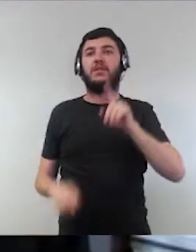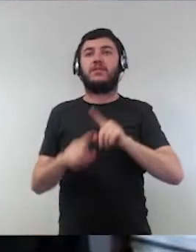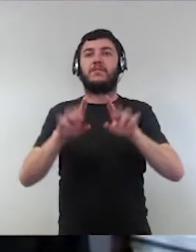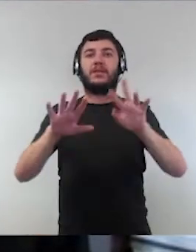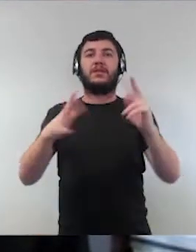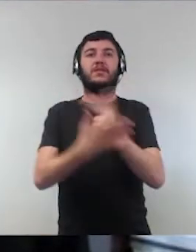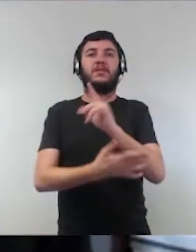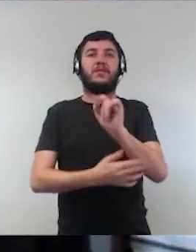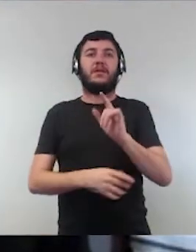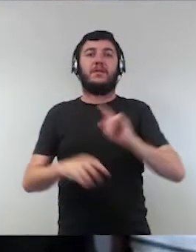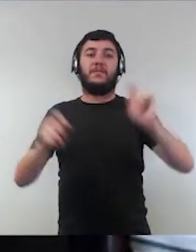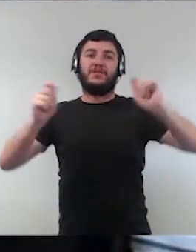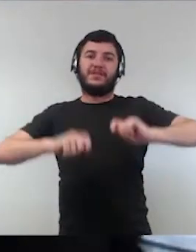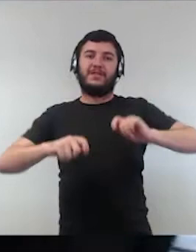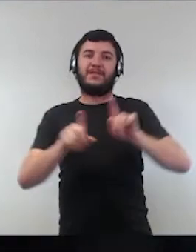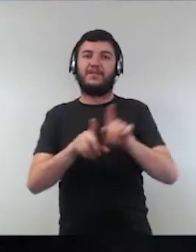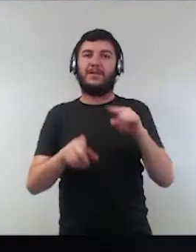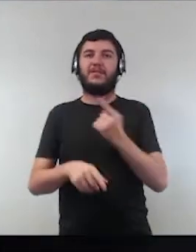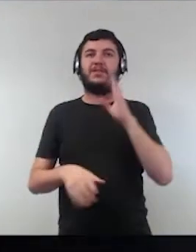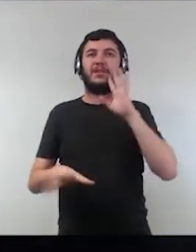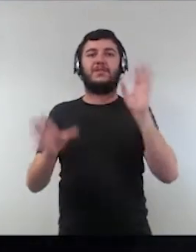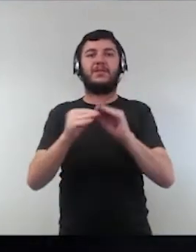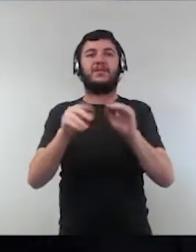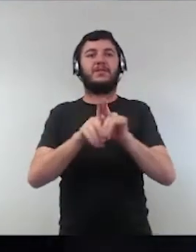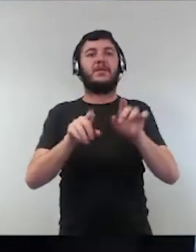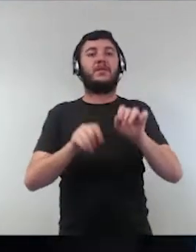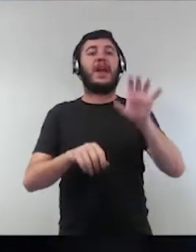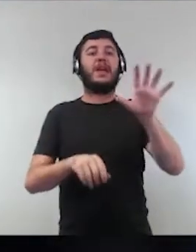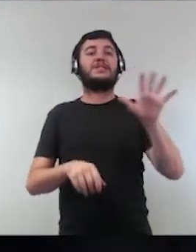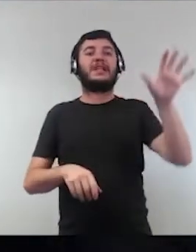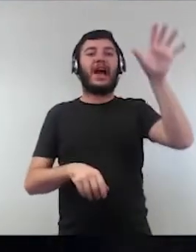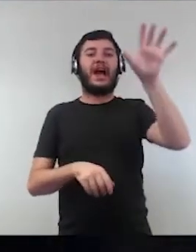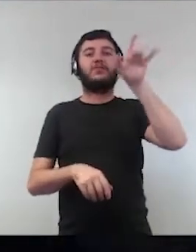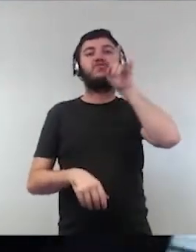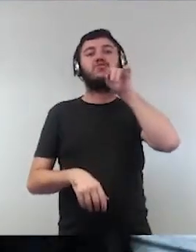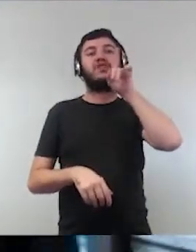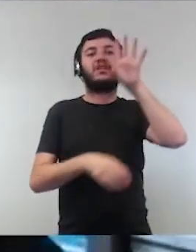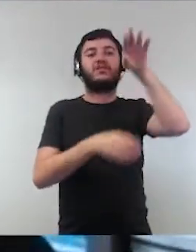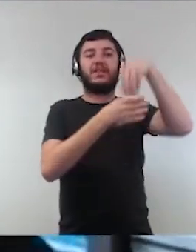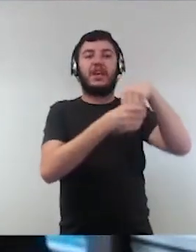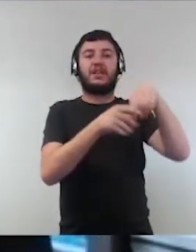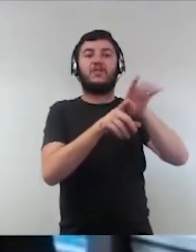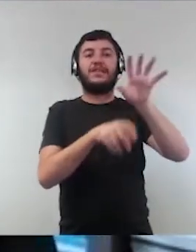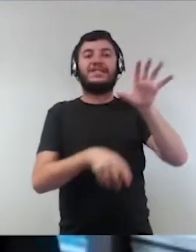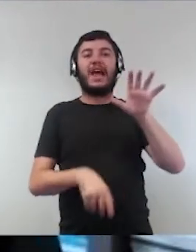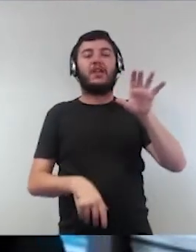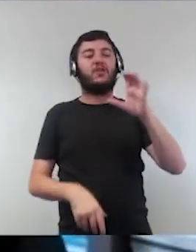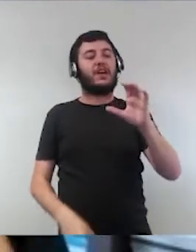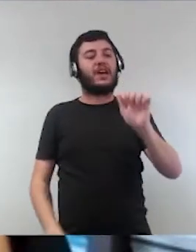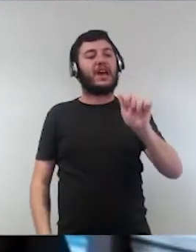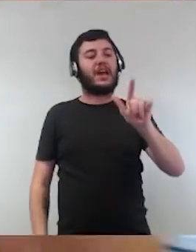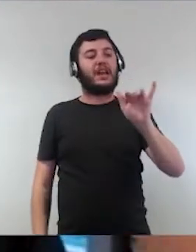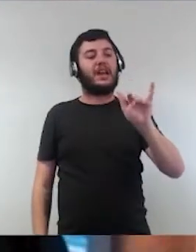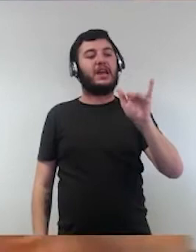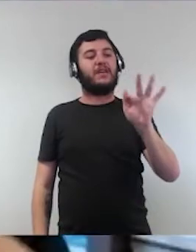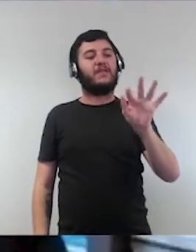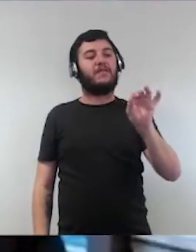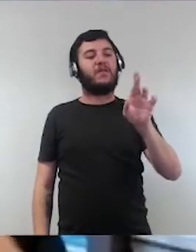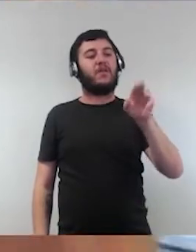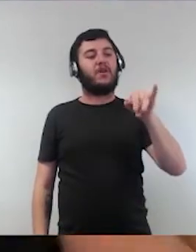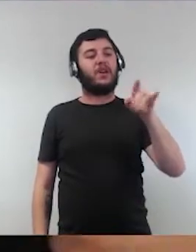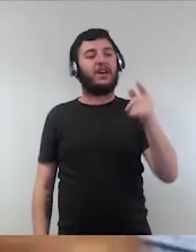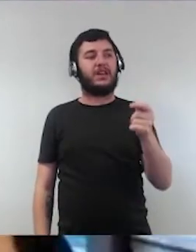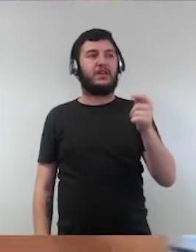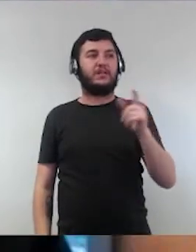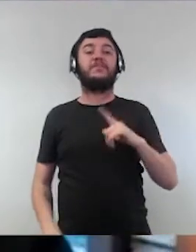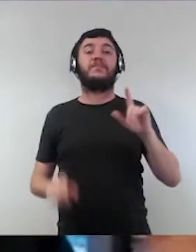que a Califórnia também tem uma lei de proteção de dados. É possível que, mudando o titular da presidência, isso